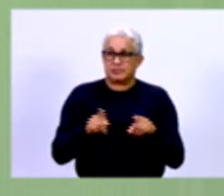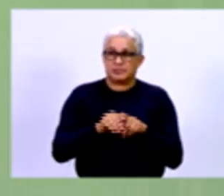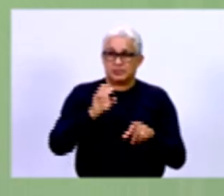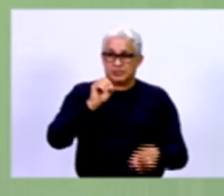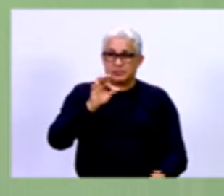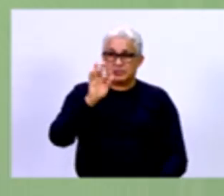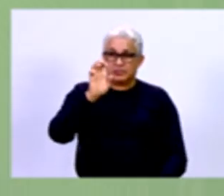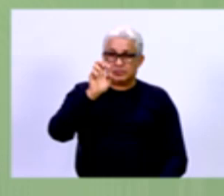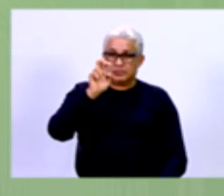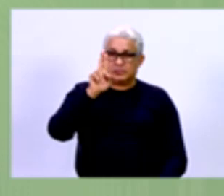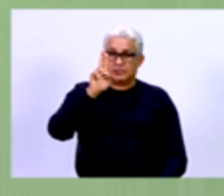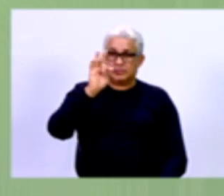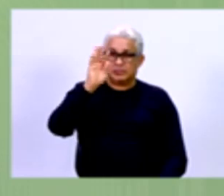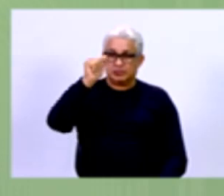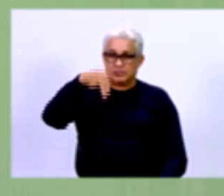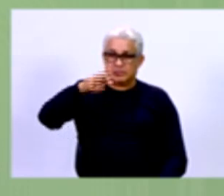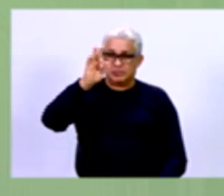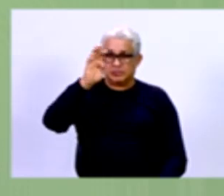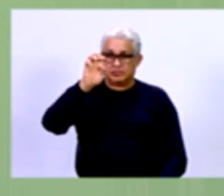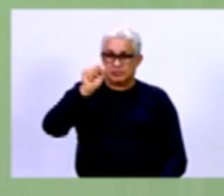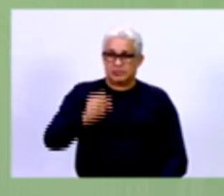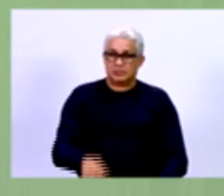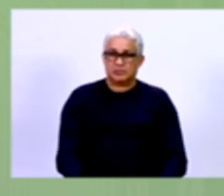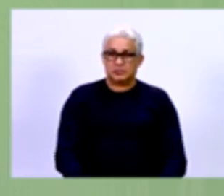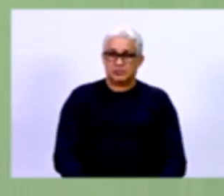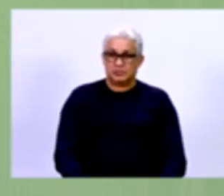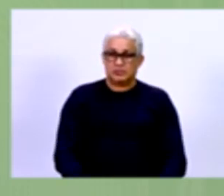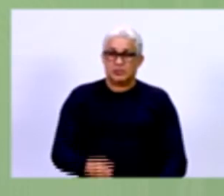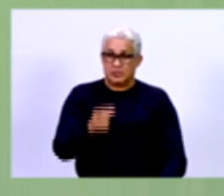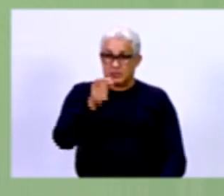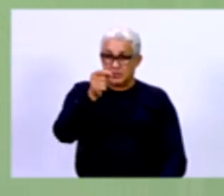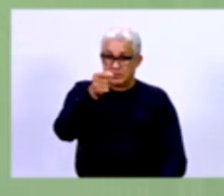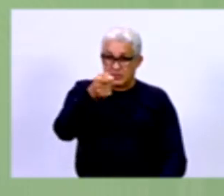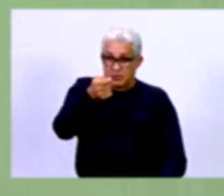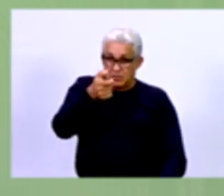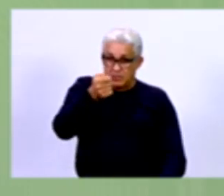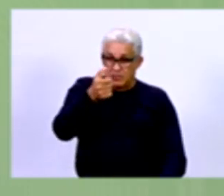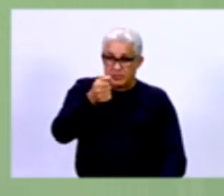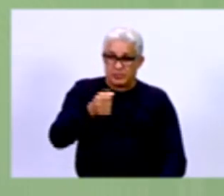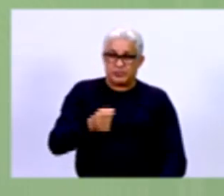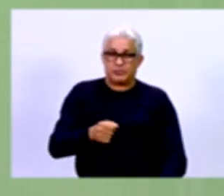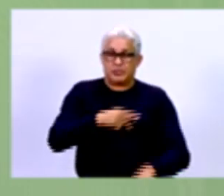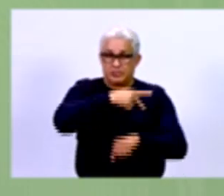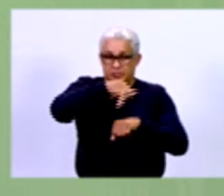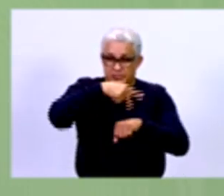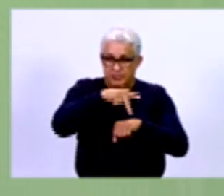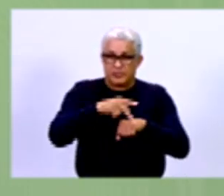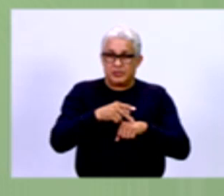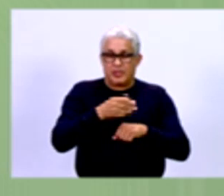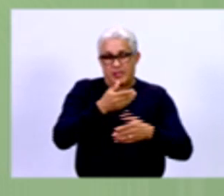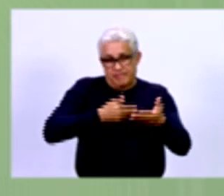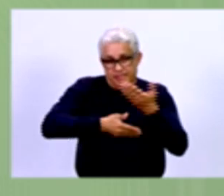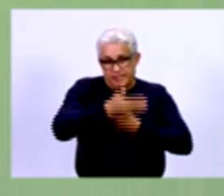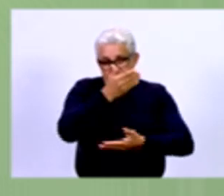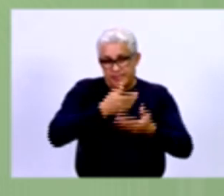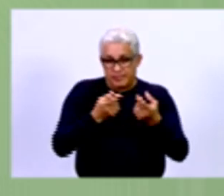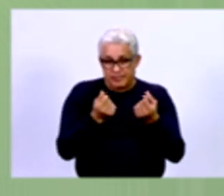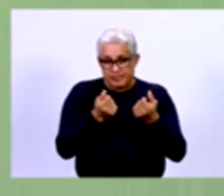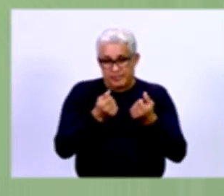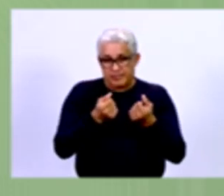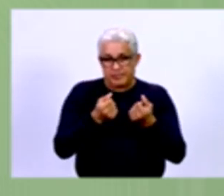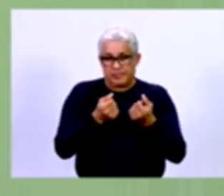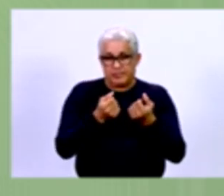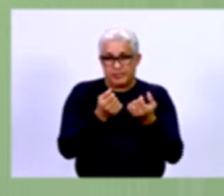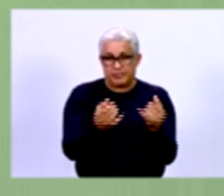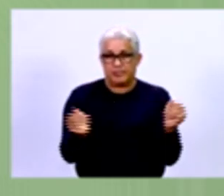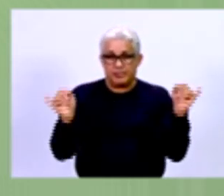moeda estrangeira são aqueles que, por terem realizado transações econômicas internacionais com o